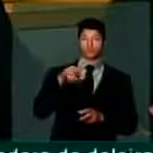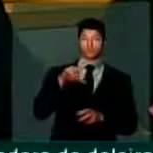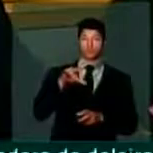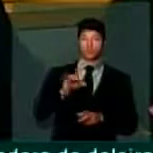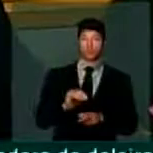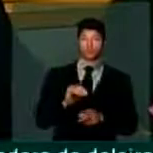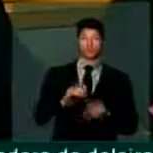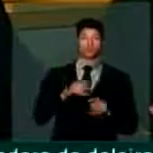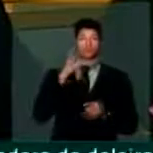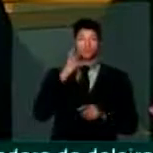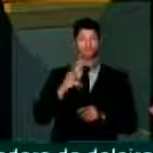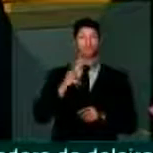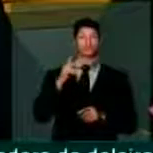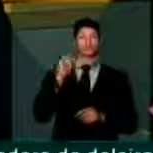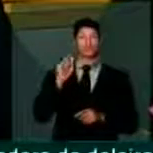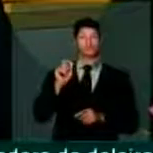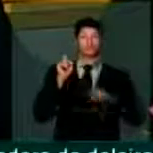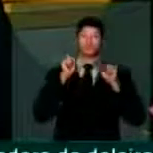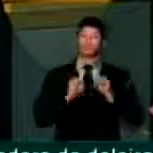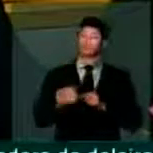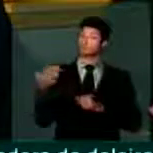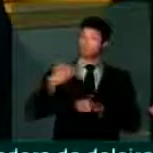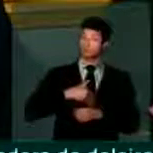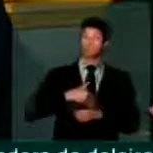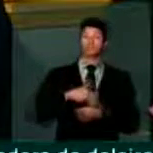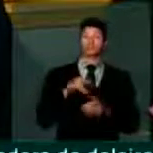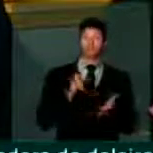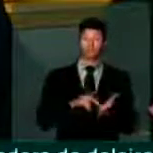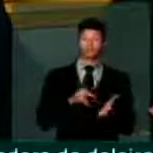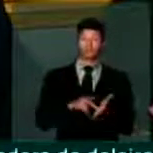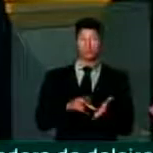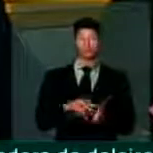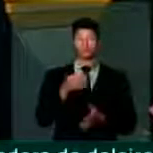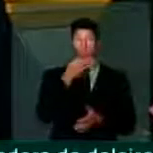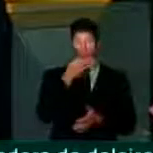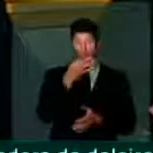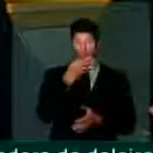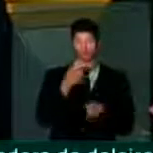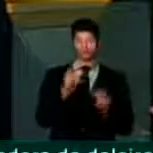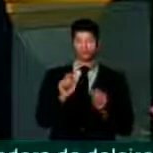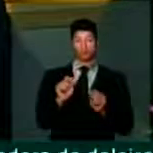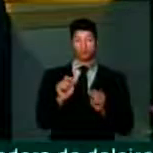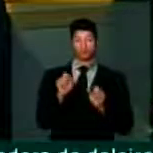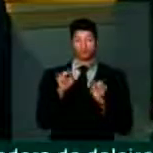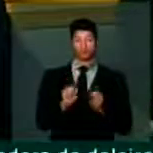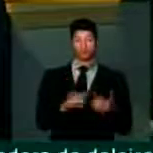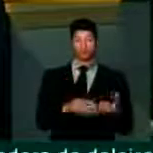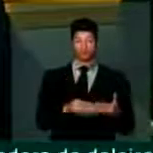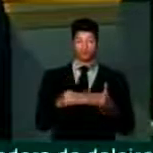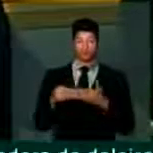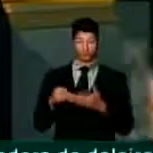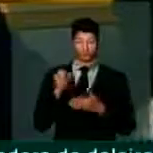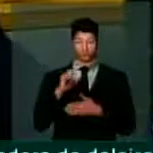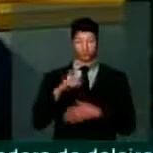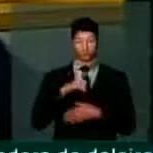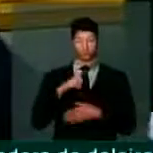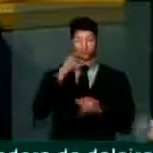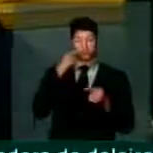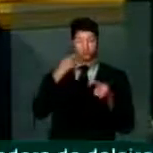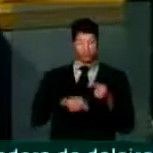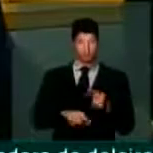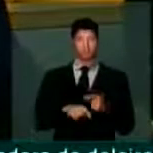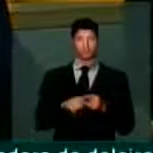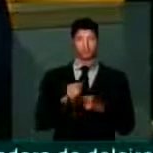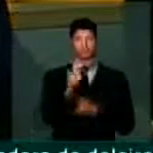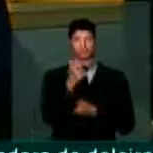na Frente Parlamentar, para que ele possa vir nos adiantar os argumentos que ele possa trazer. Se houver concordância